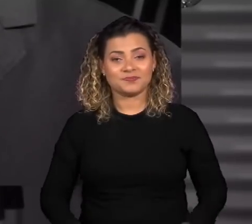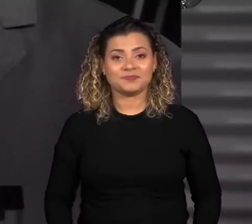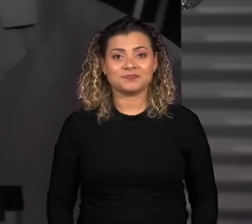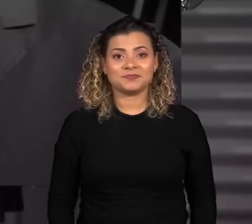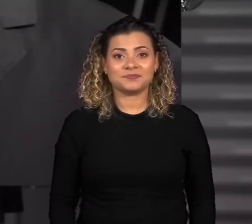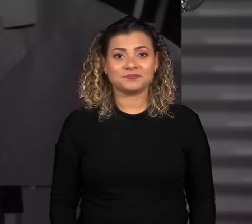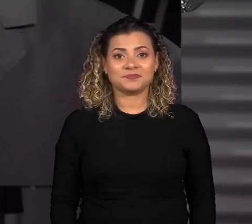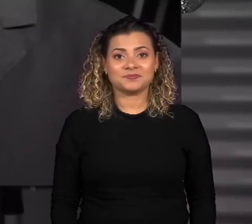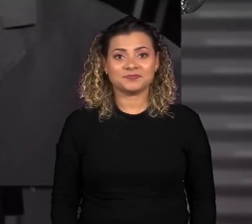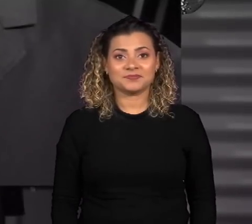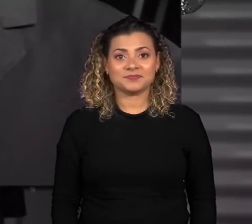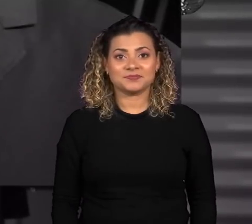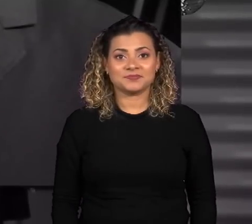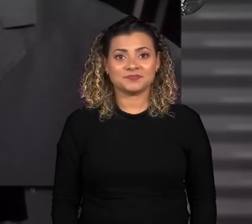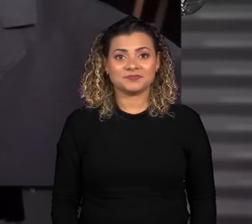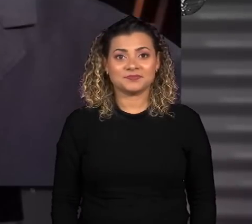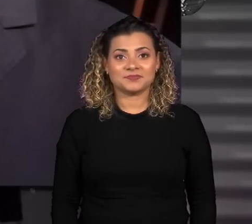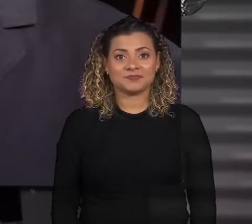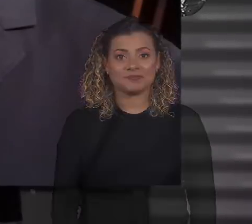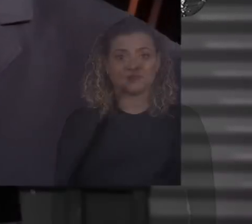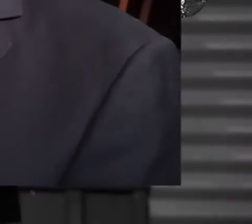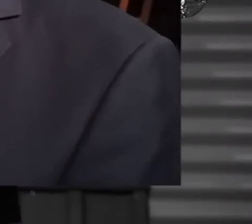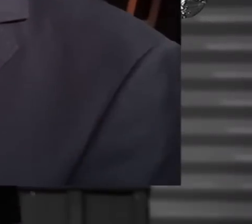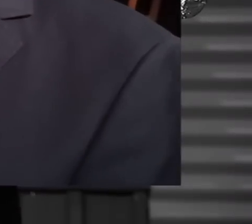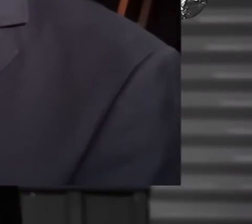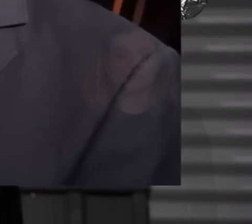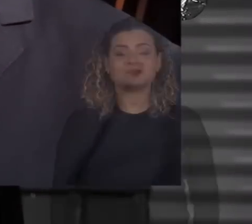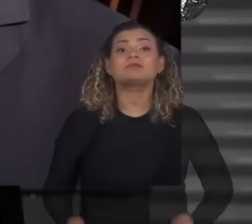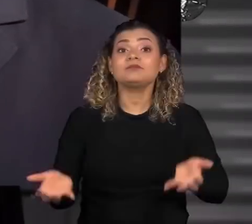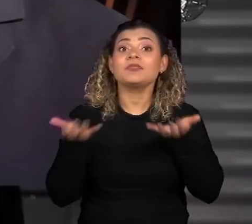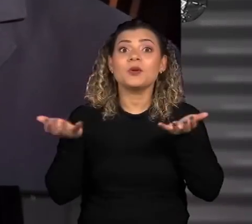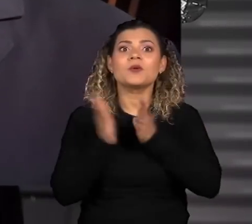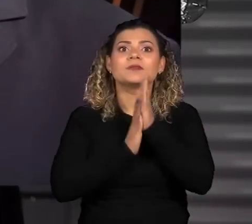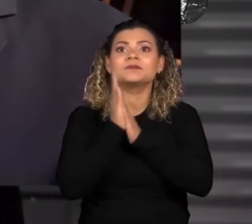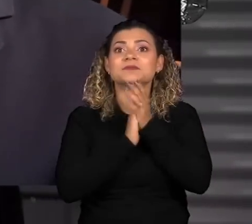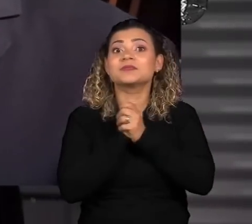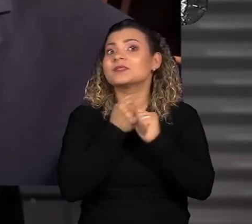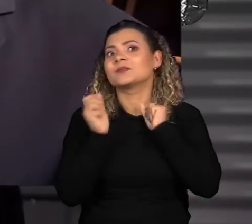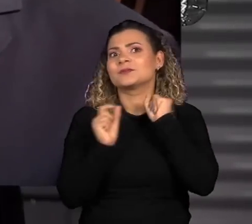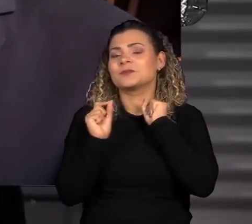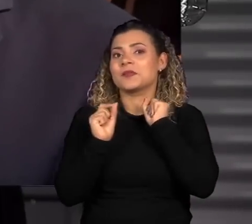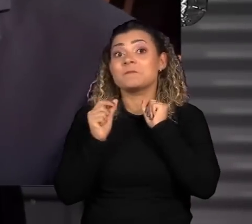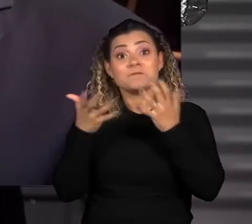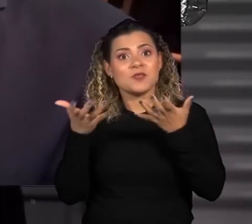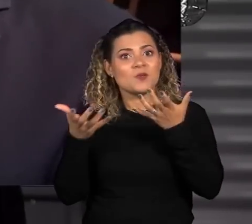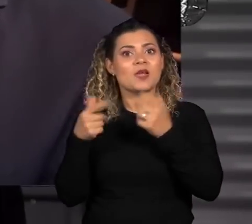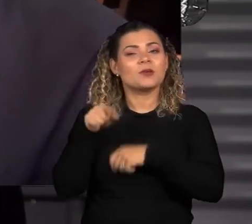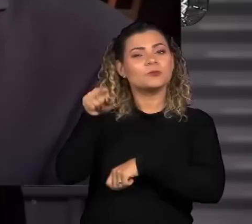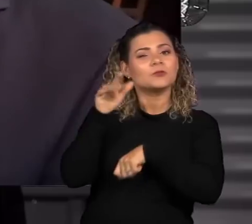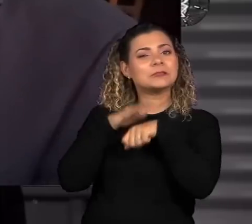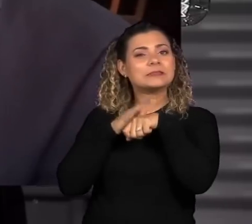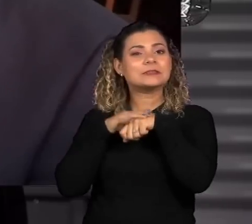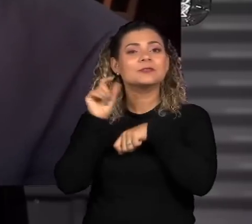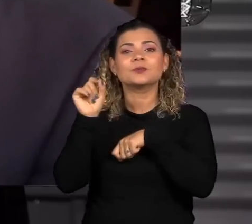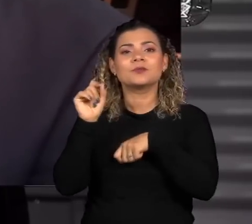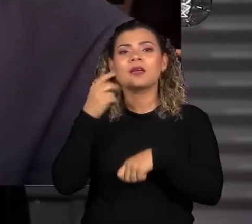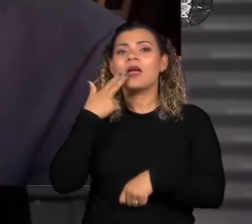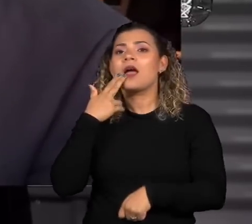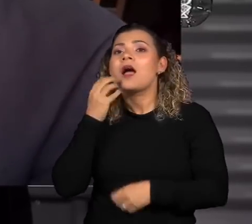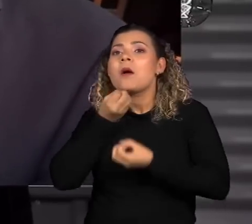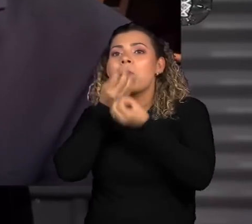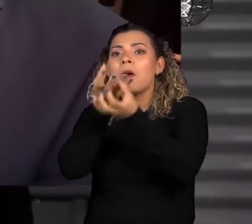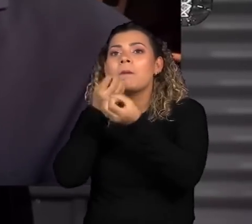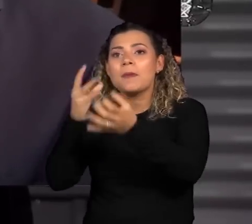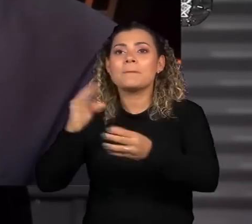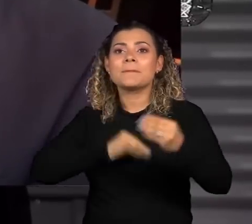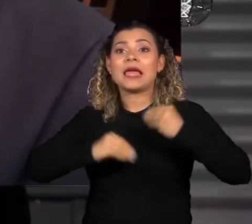Eu vou fazer uma coisa que eu sempre quis fazer. Eu estou agora do outro lado. Eu quero que você confesse um pecado